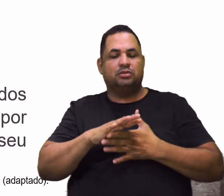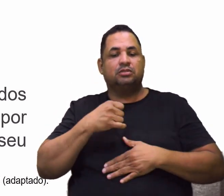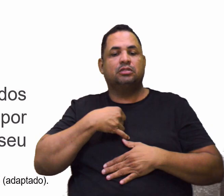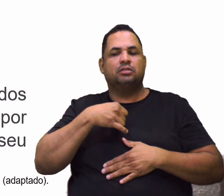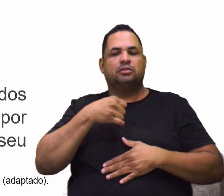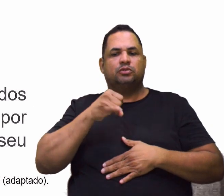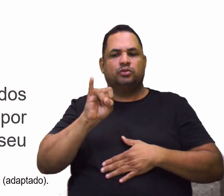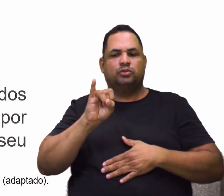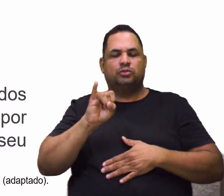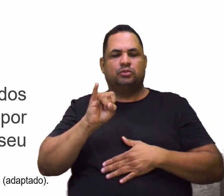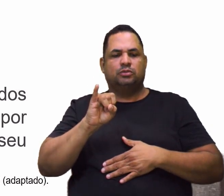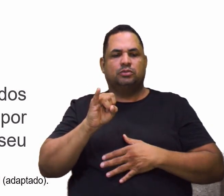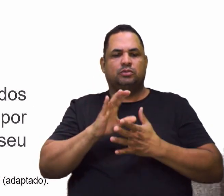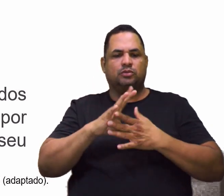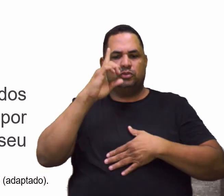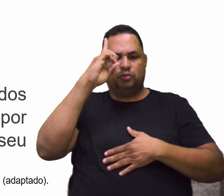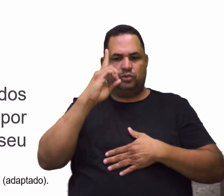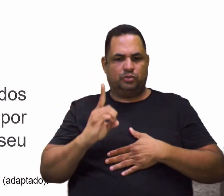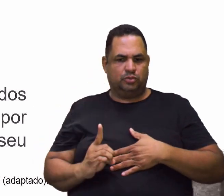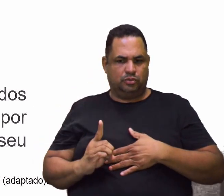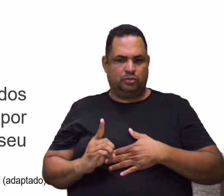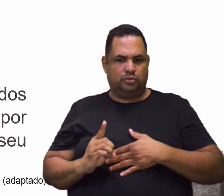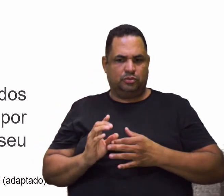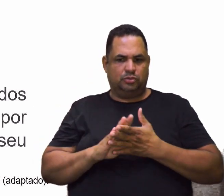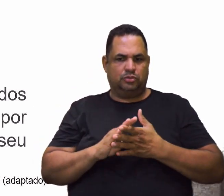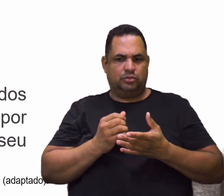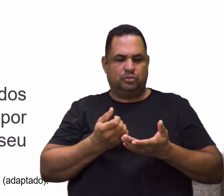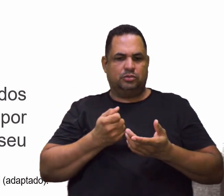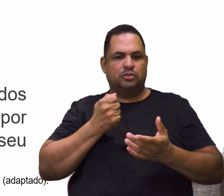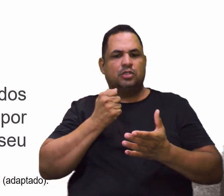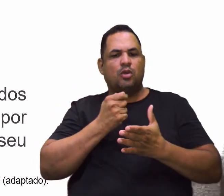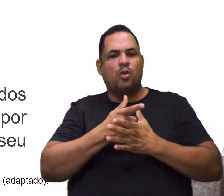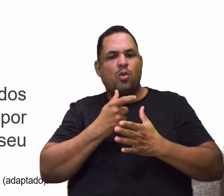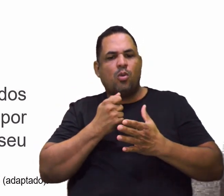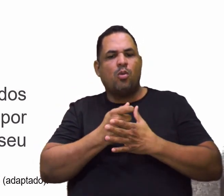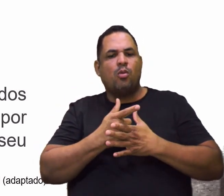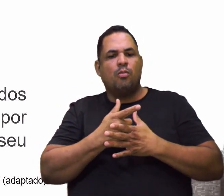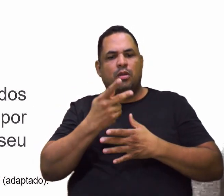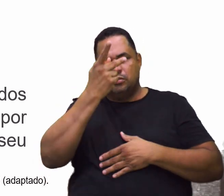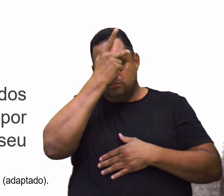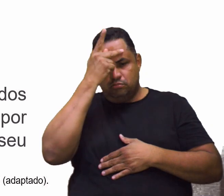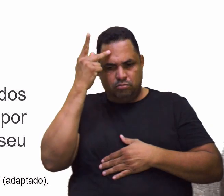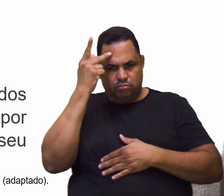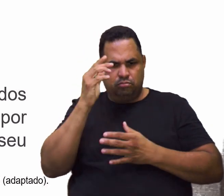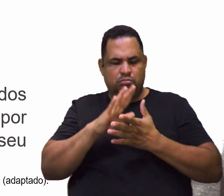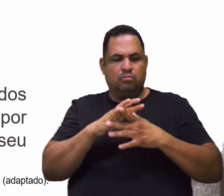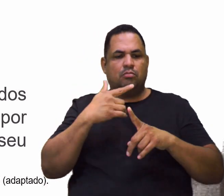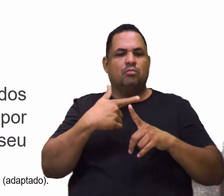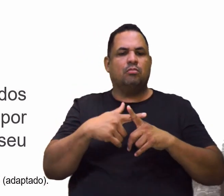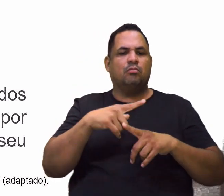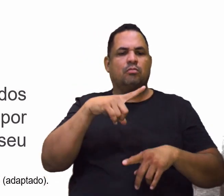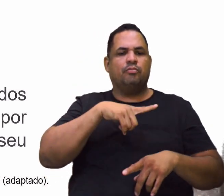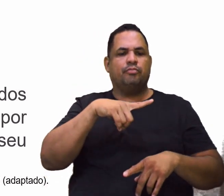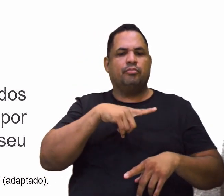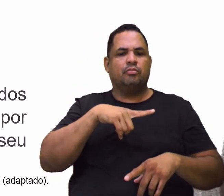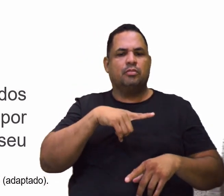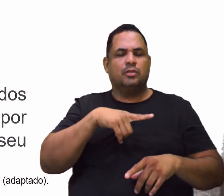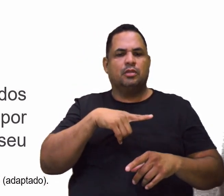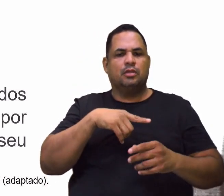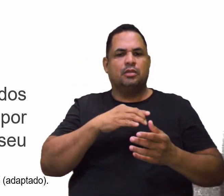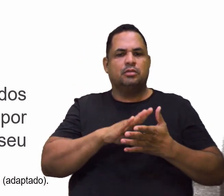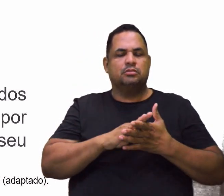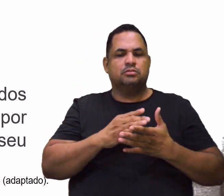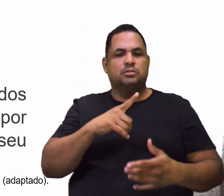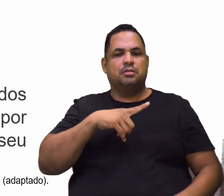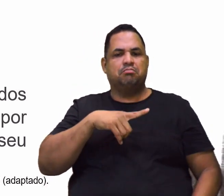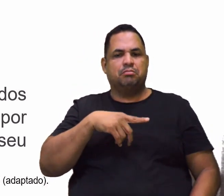surgiu os direitos do consumidor, no caso o PROCON, né? Porque existem pessoas querendo